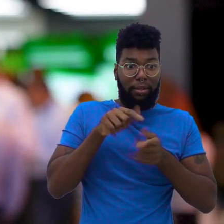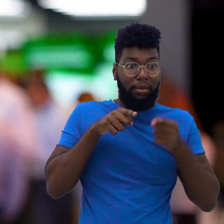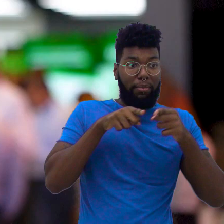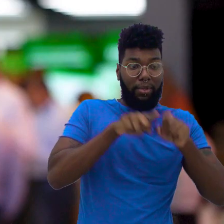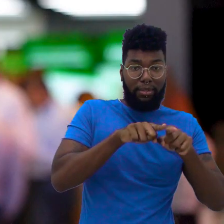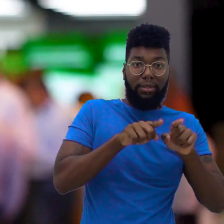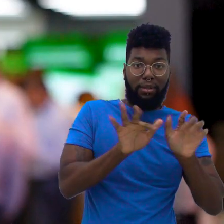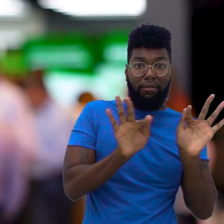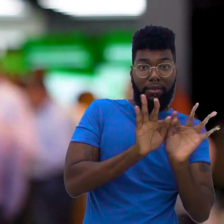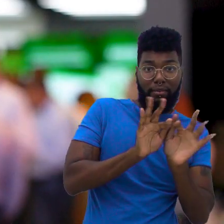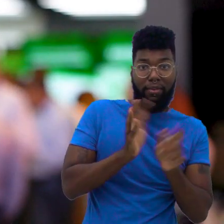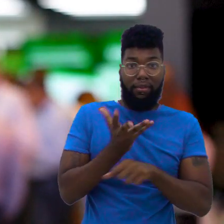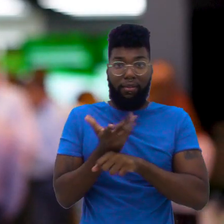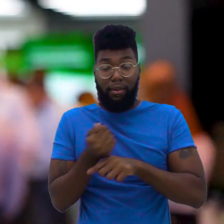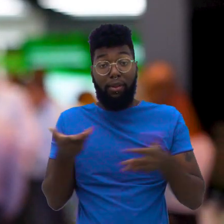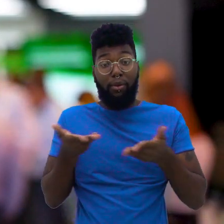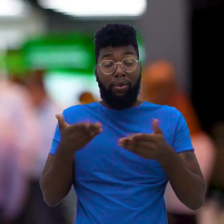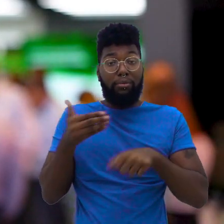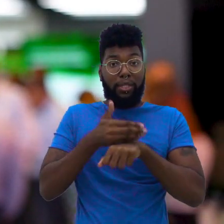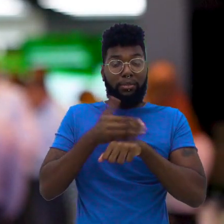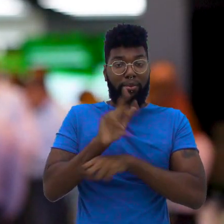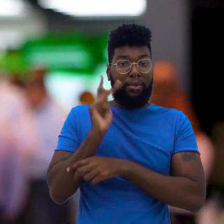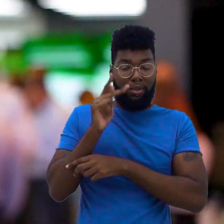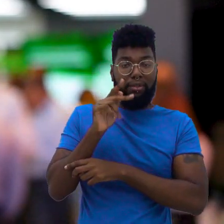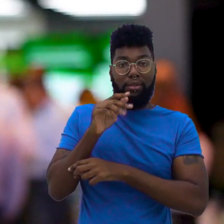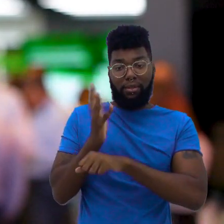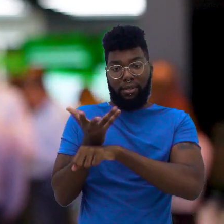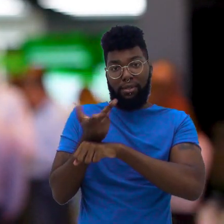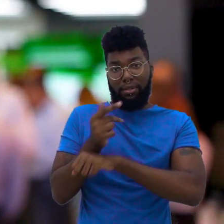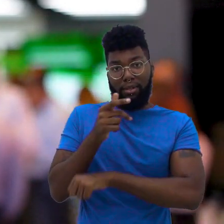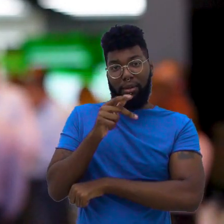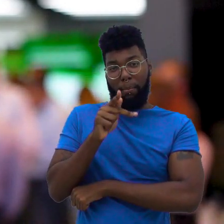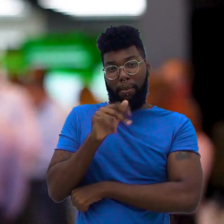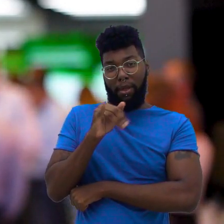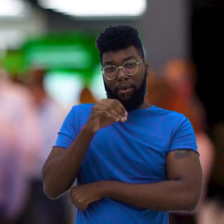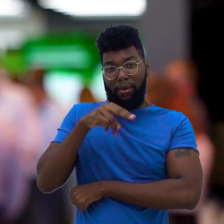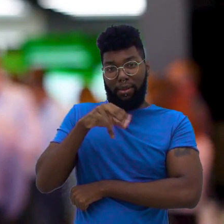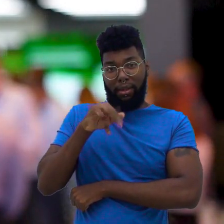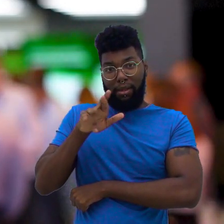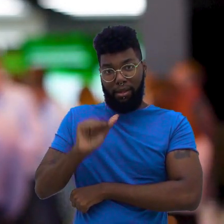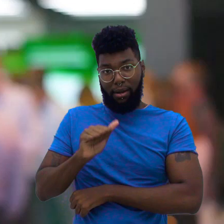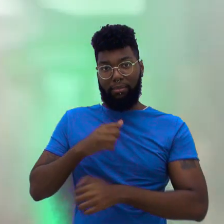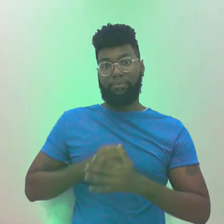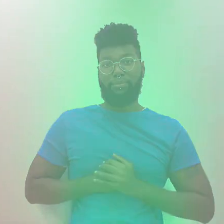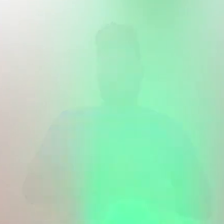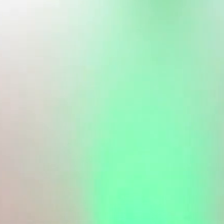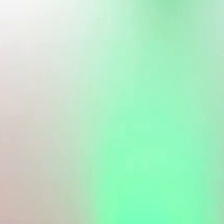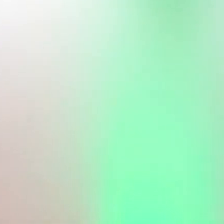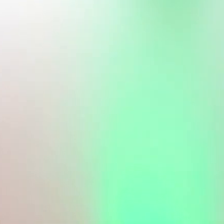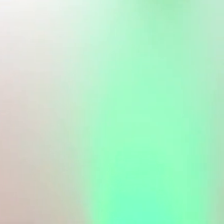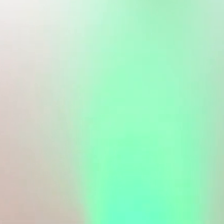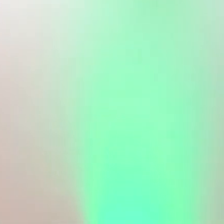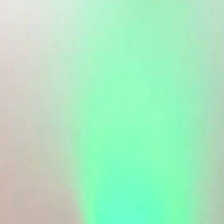parte desse início da Sicredi Fevale, que hoje faz parte também da história da Sicredi Pioneira.